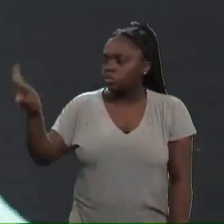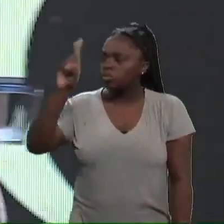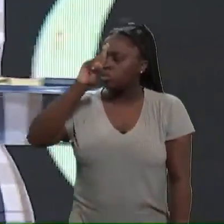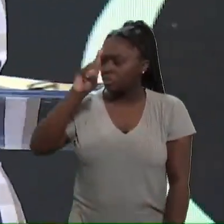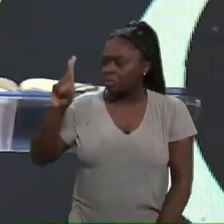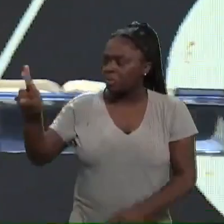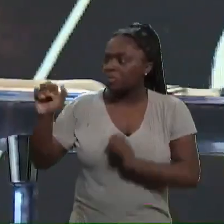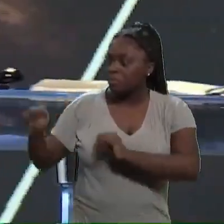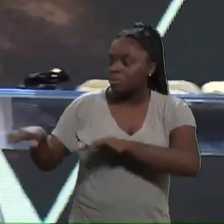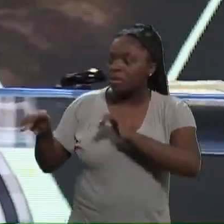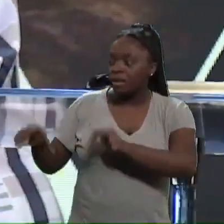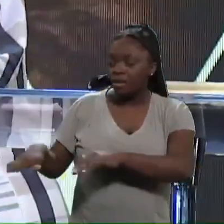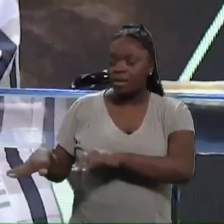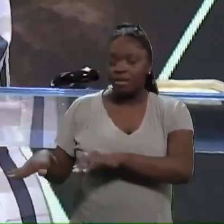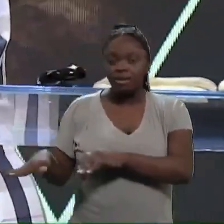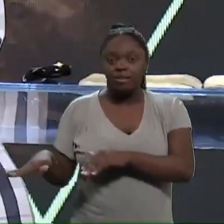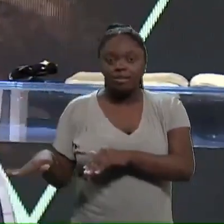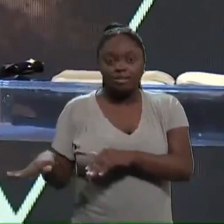dos Exércitos.